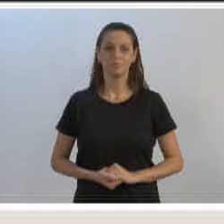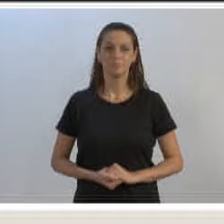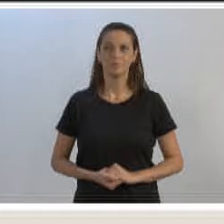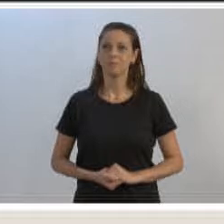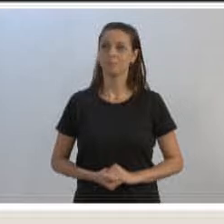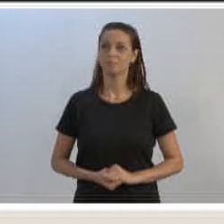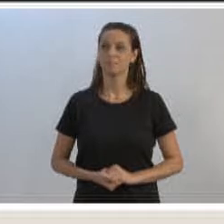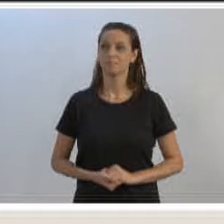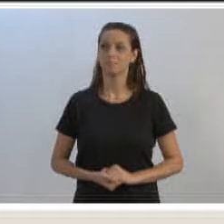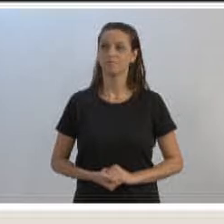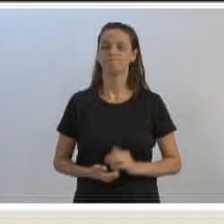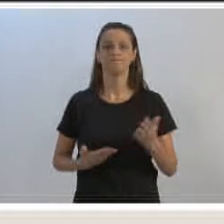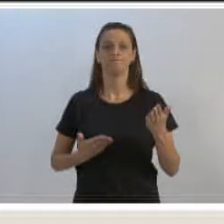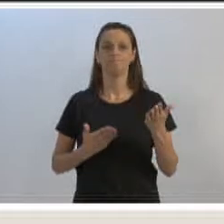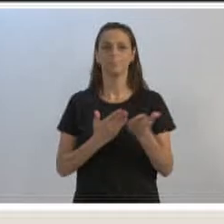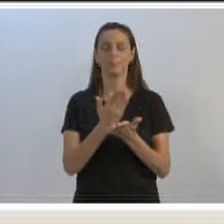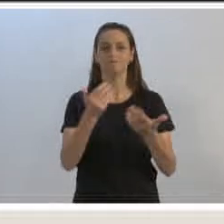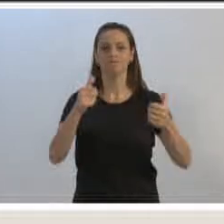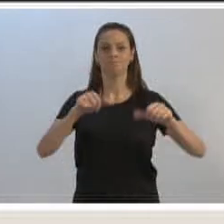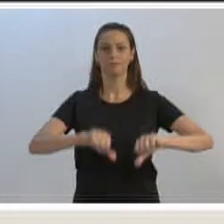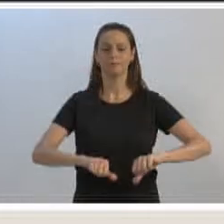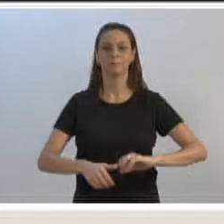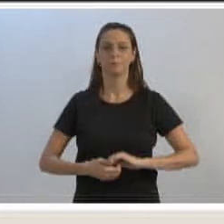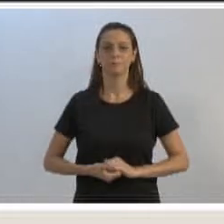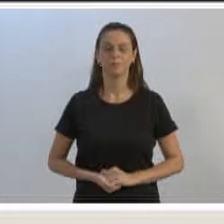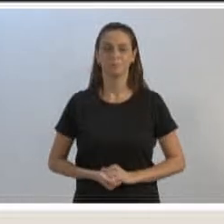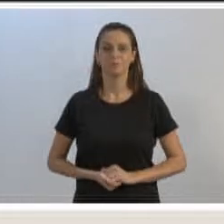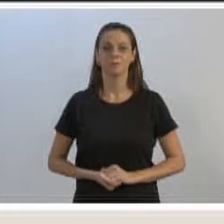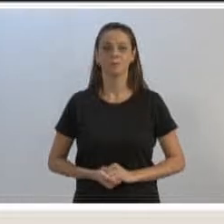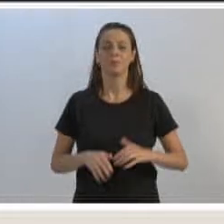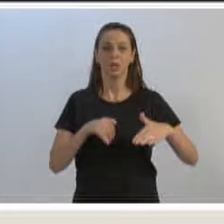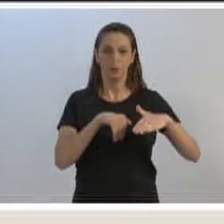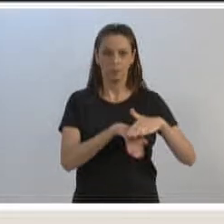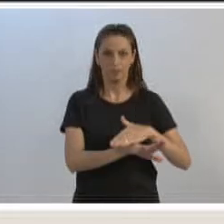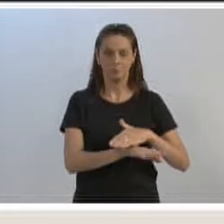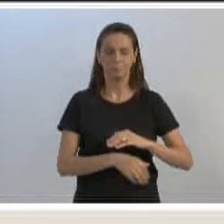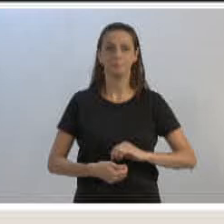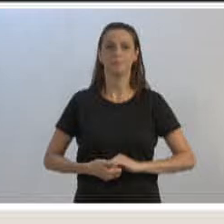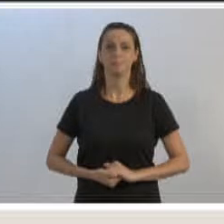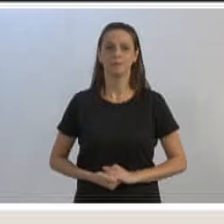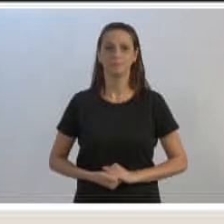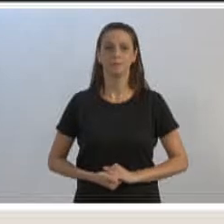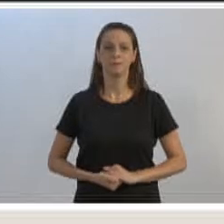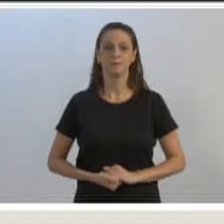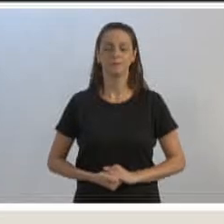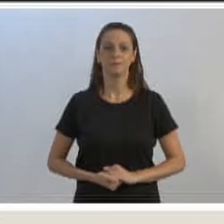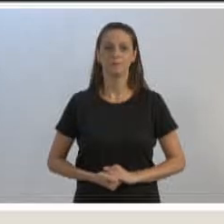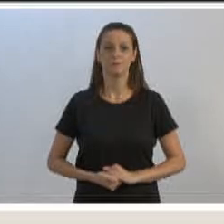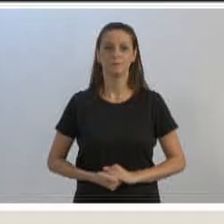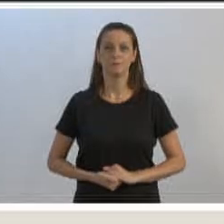Rejeitado? Projeto rejeitado. E ao arquivo.